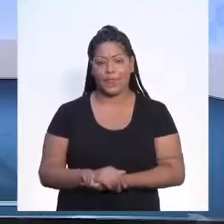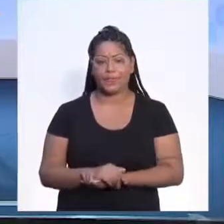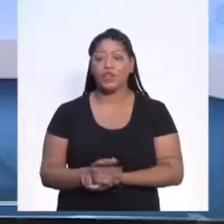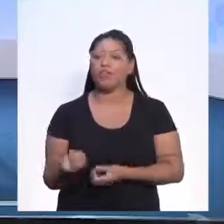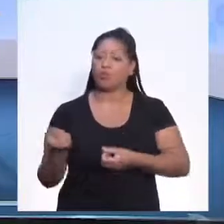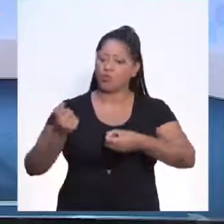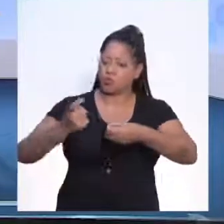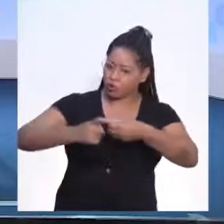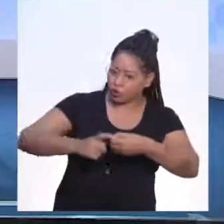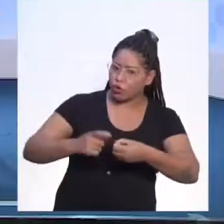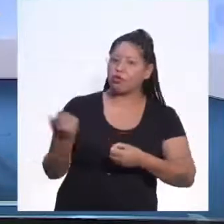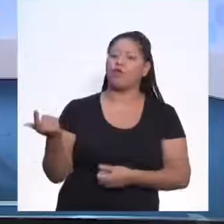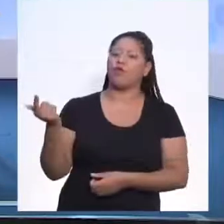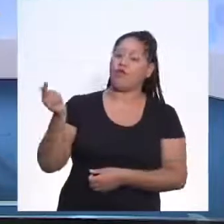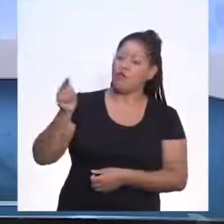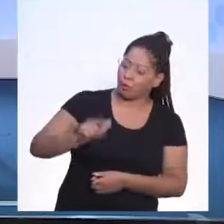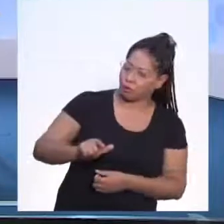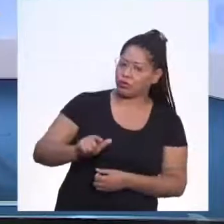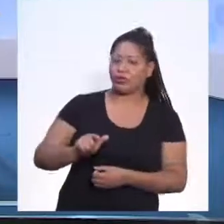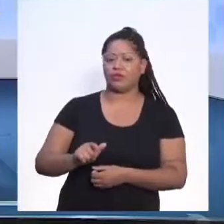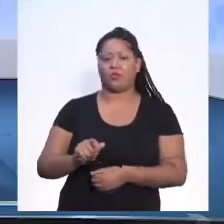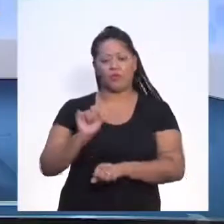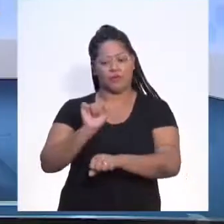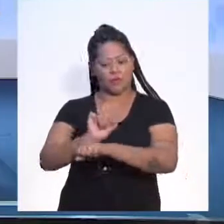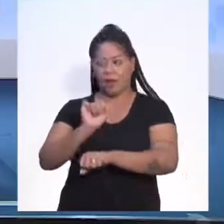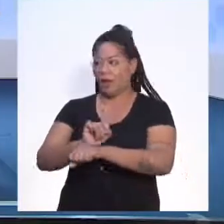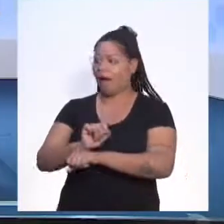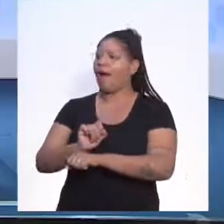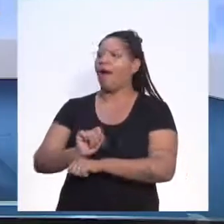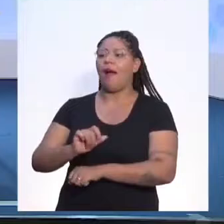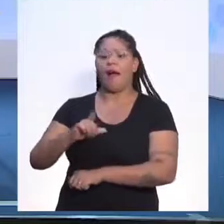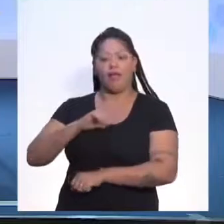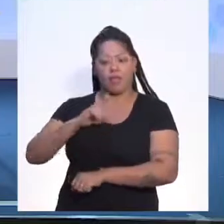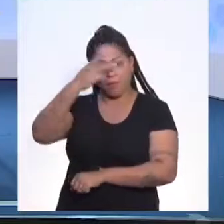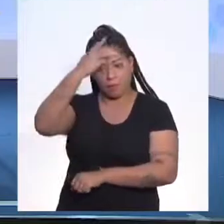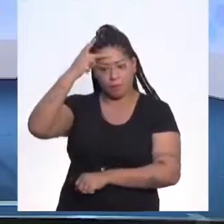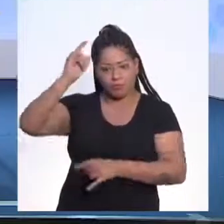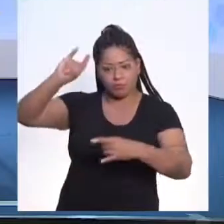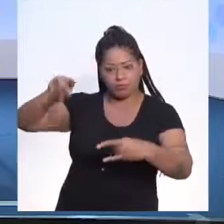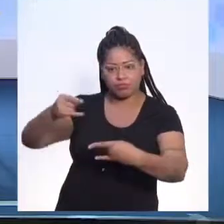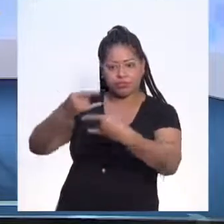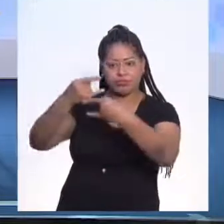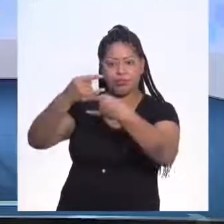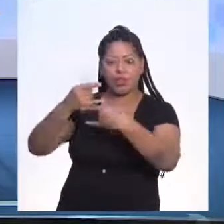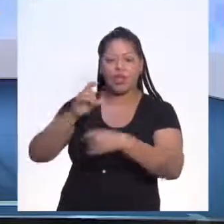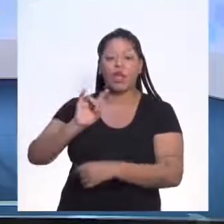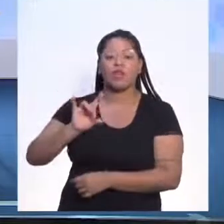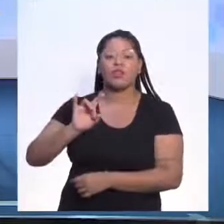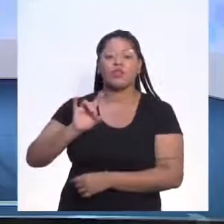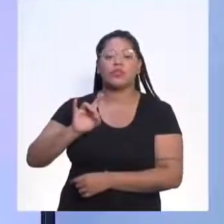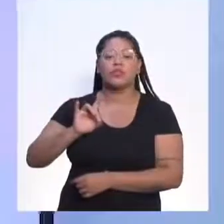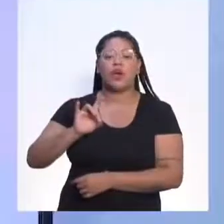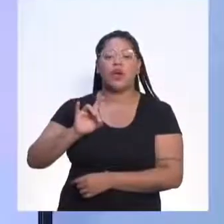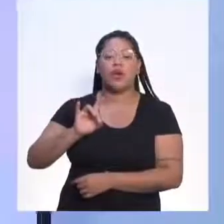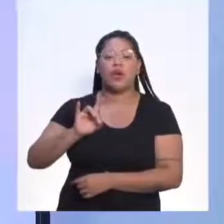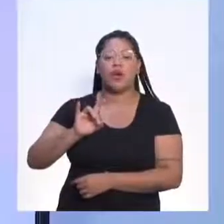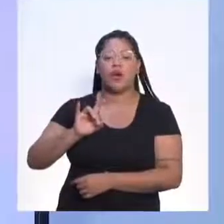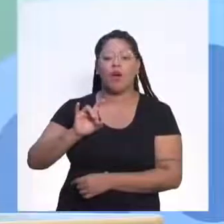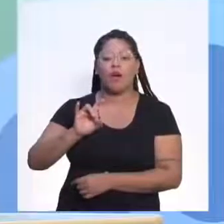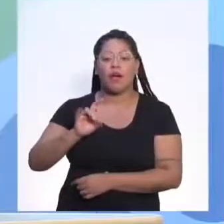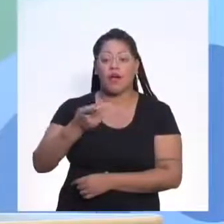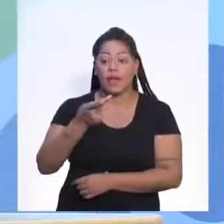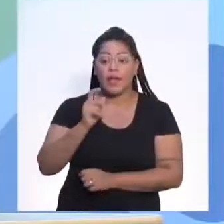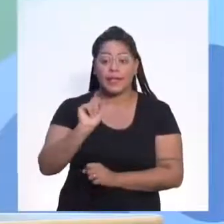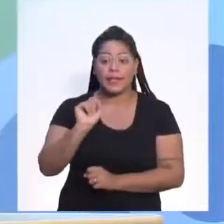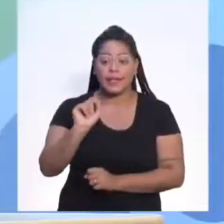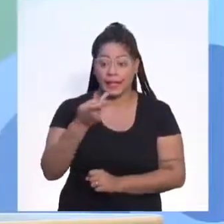gente volta, a gente vai não, ficar aqui até aparecer Nossa, alguém. com certeza. Só levantar a mão quem quer falar. É Pessoal, levanta a mão. verdade, isso é importante. Não